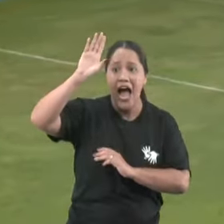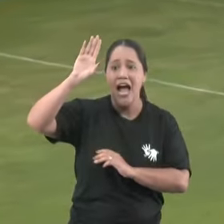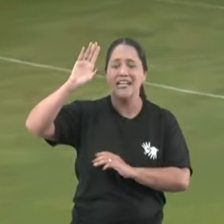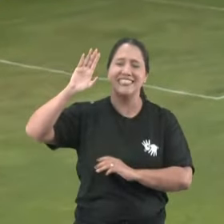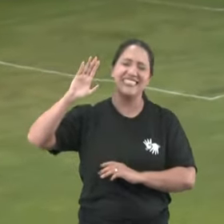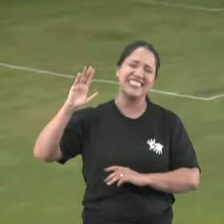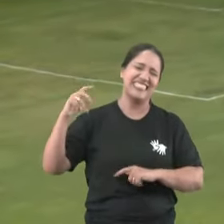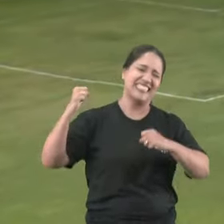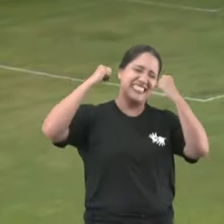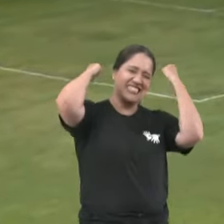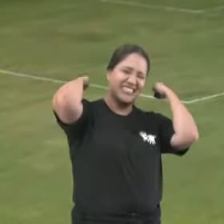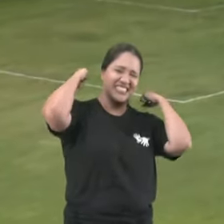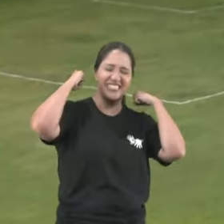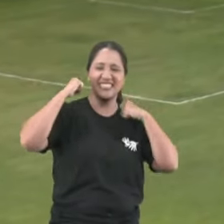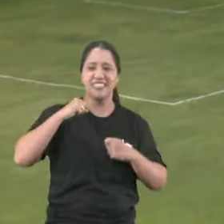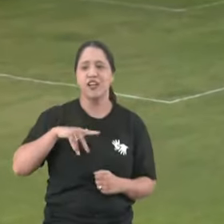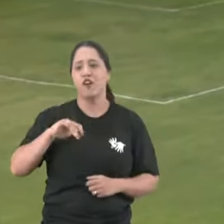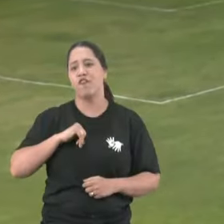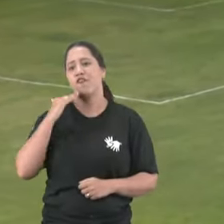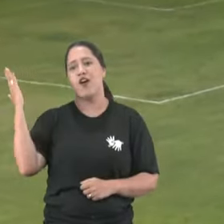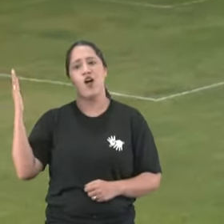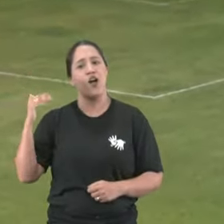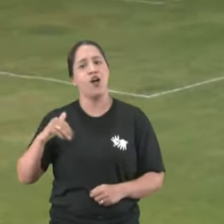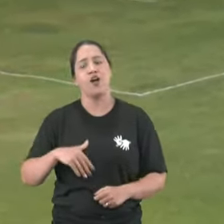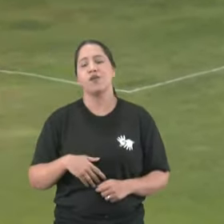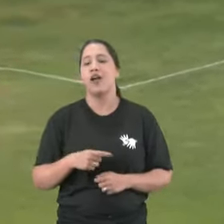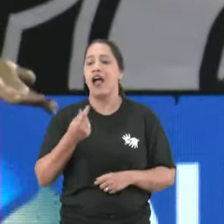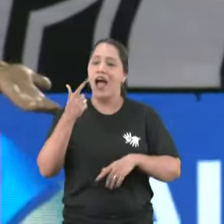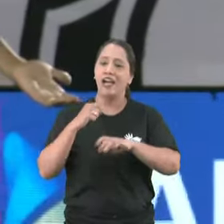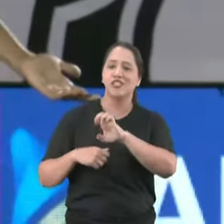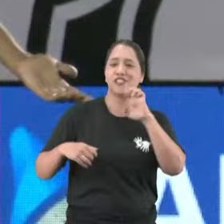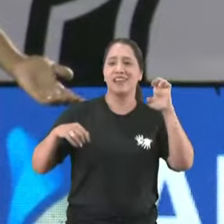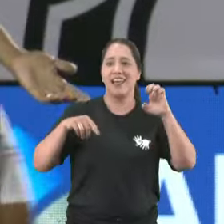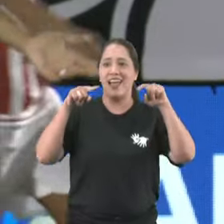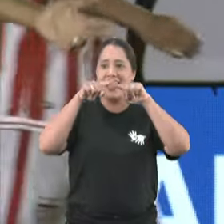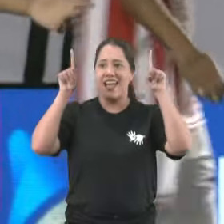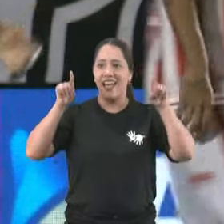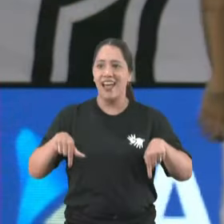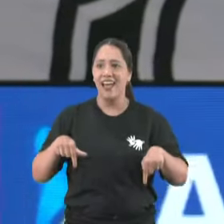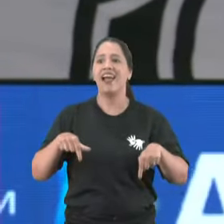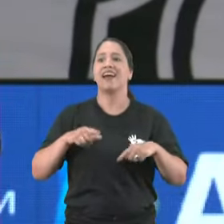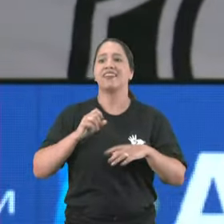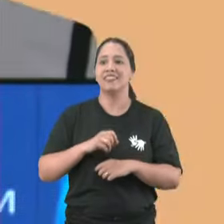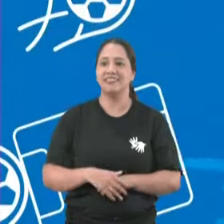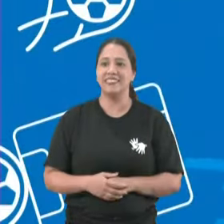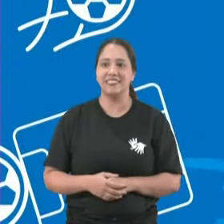Aleph experimentou de fora, manda à esquerda do Matheus Albino.